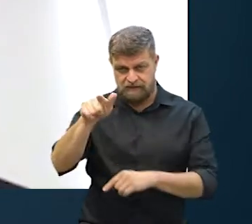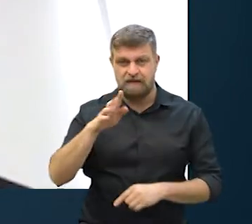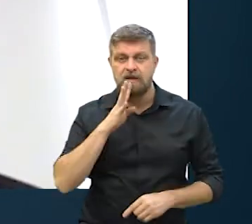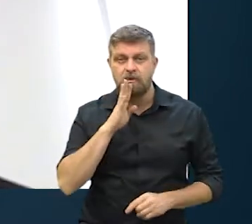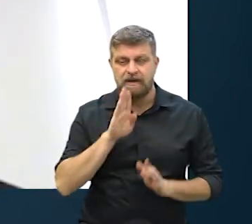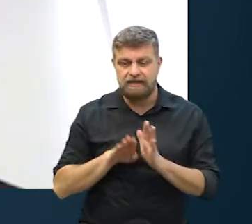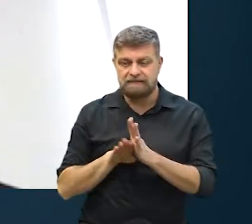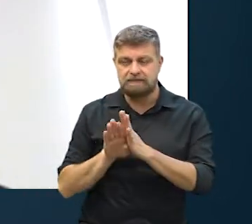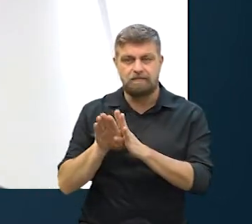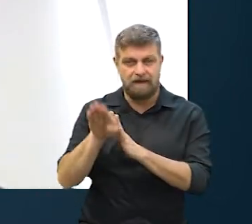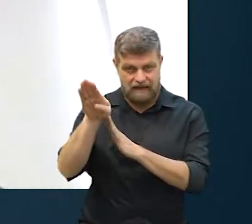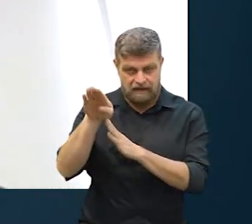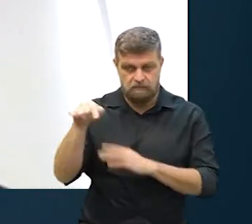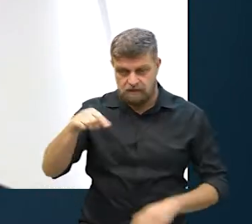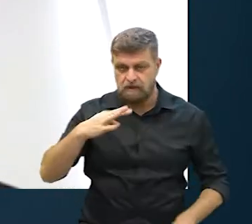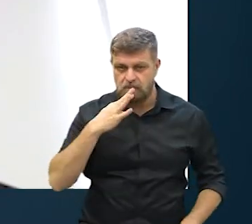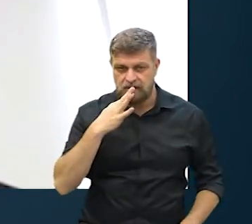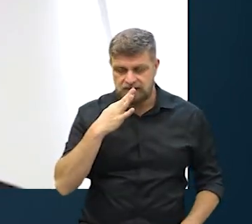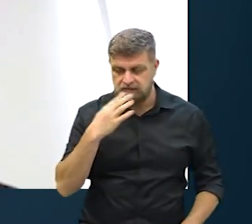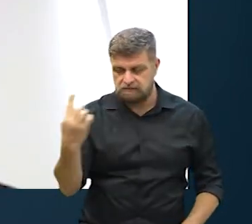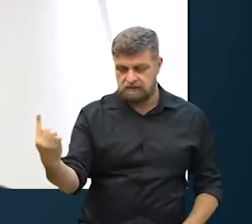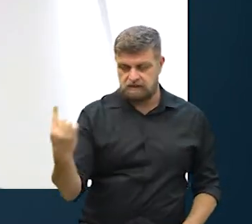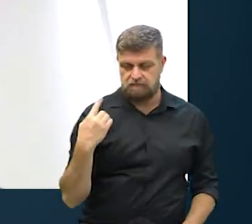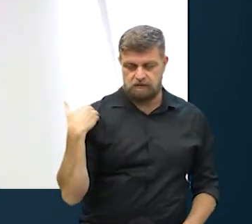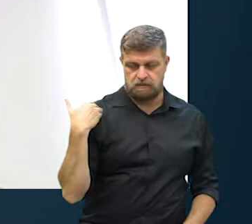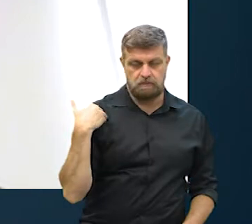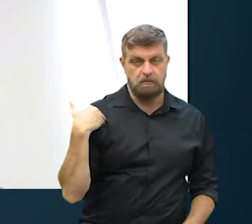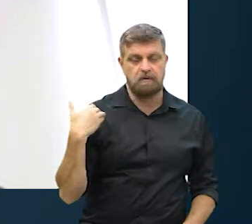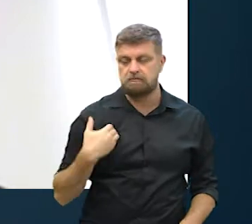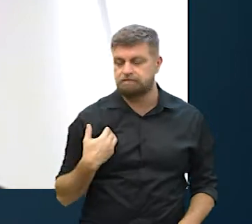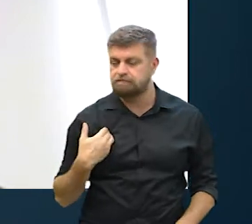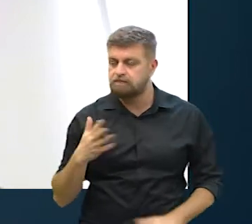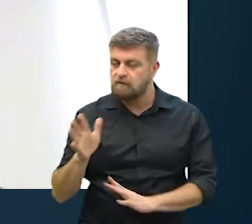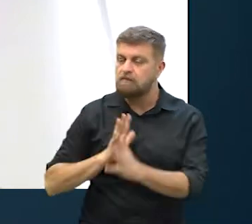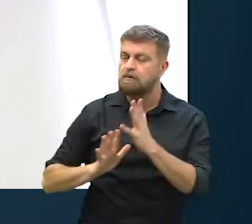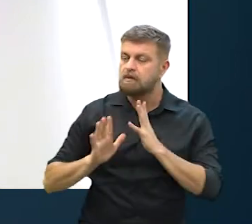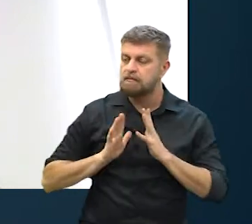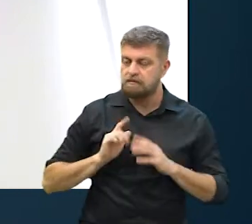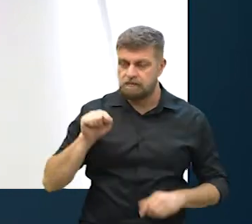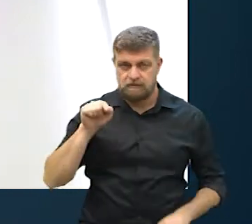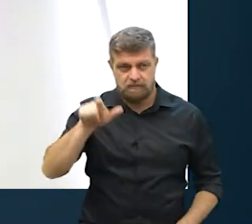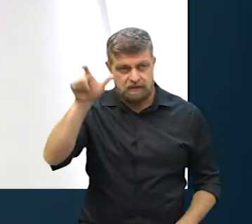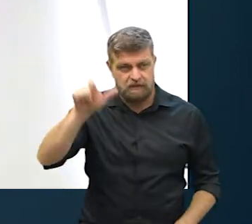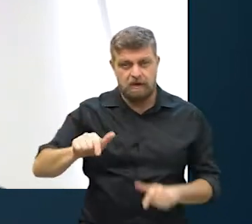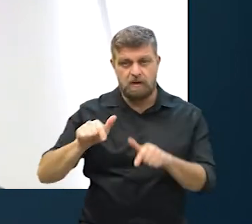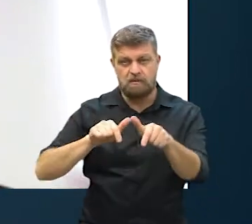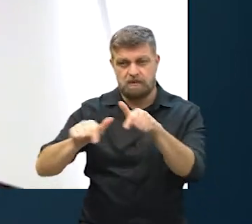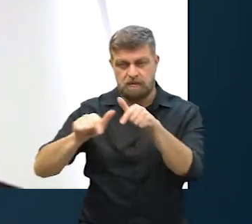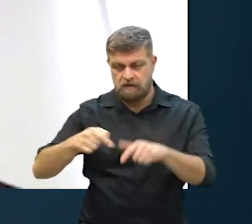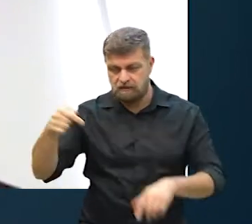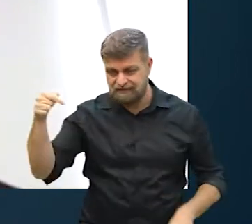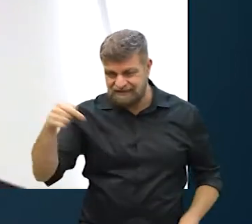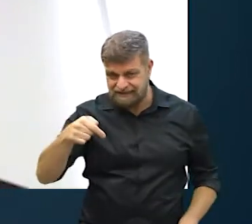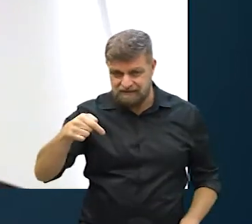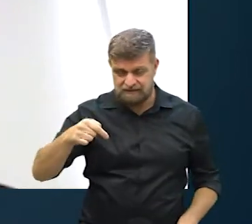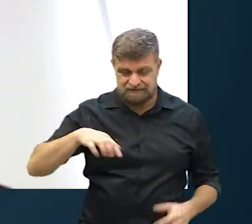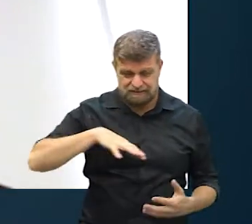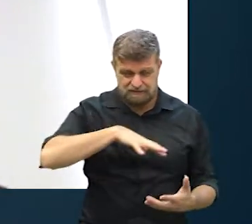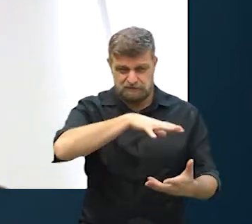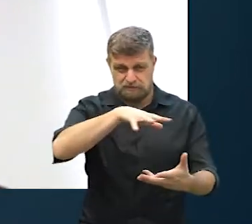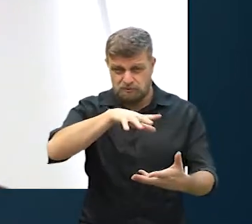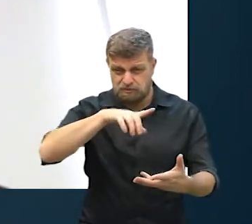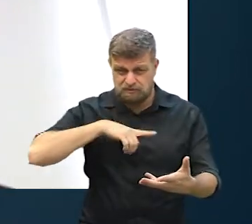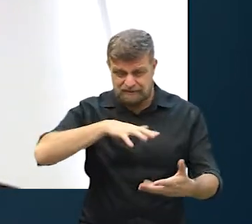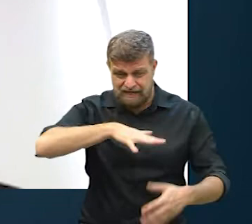do mercado de logística no Brasil. E aí ele chegou para mim e falou assim, cara, eu trabalho nesse mundo, é um